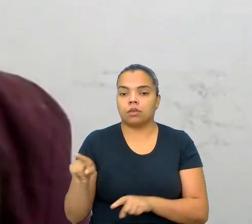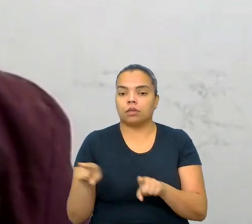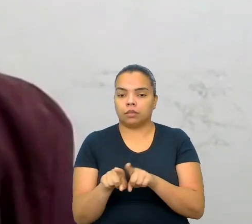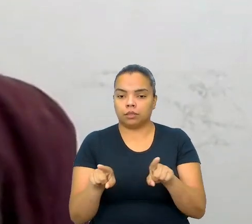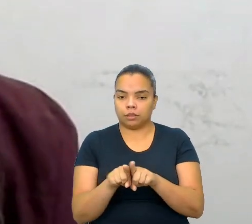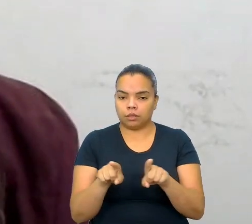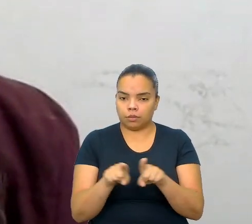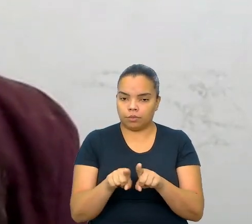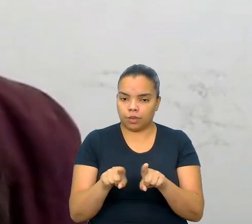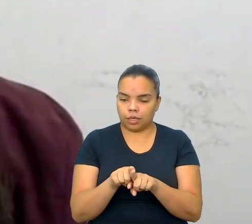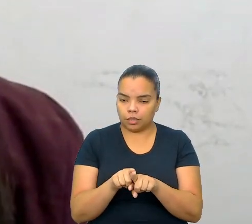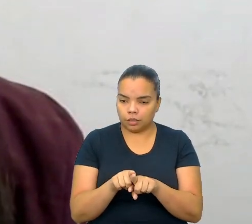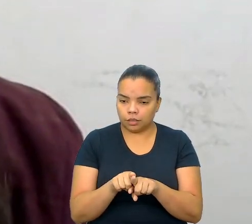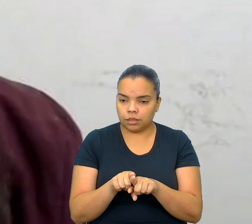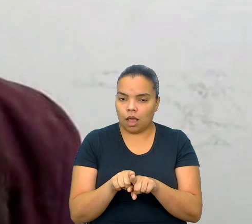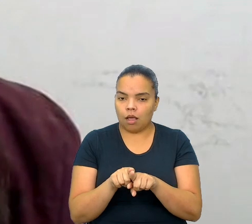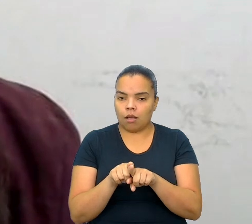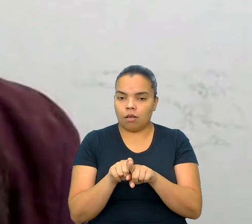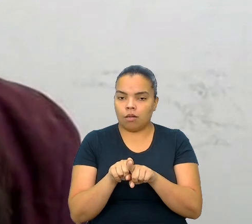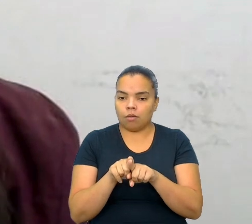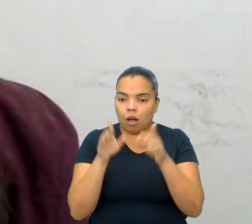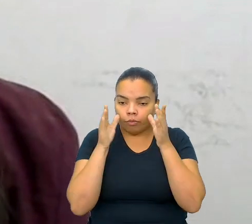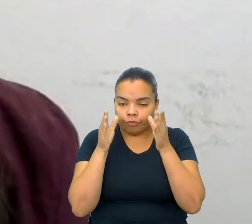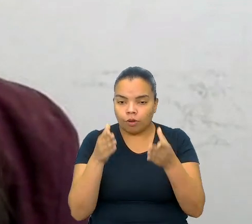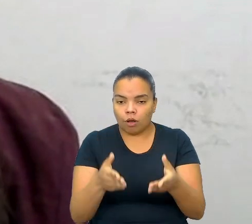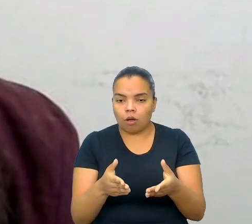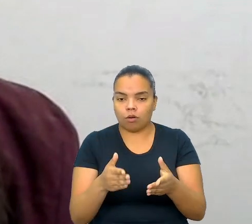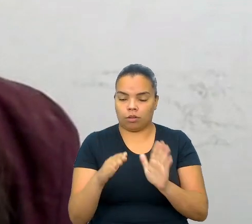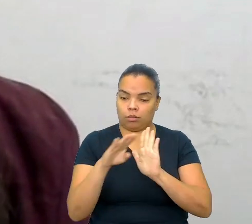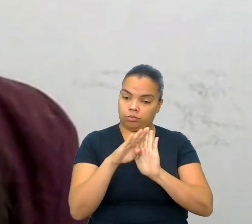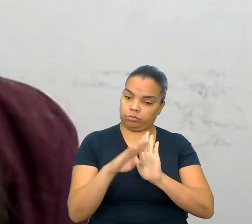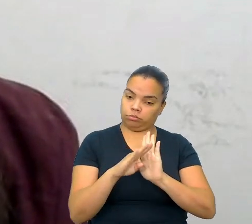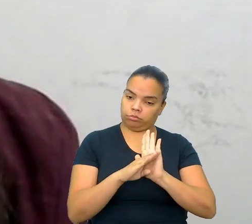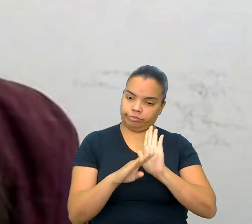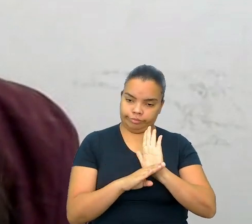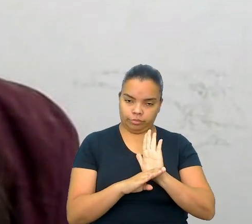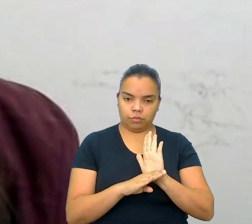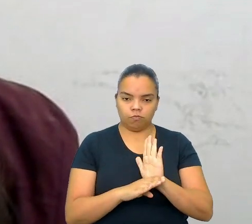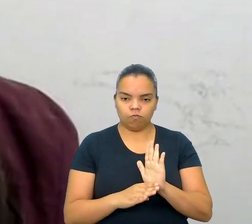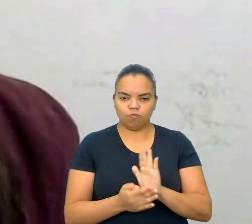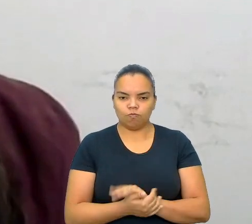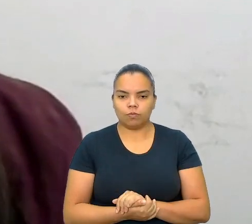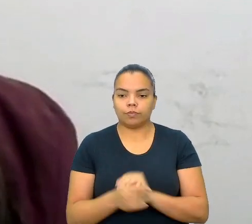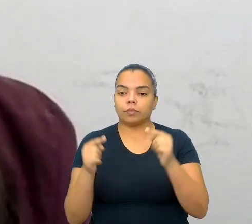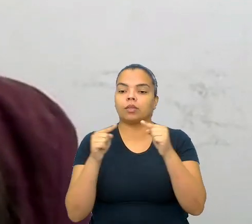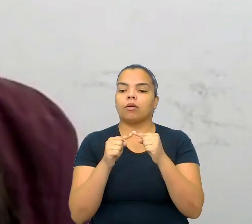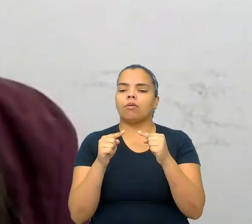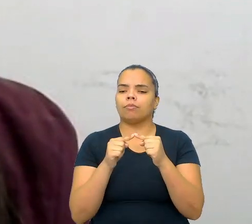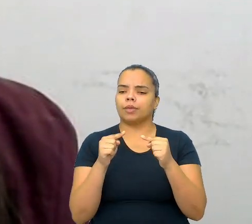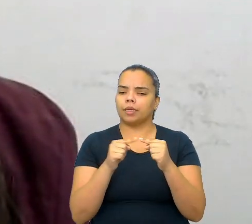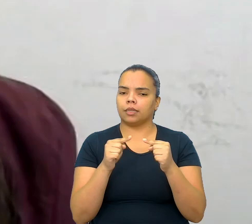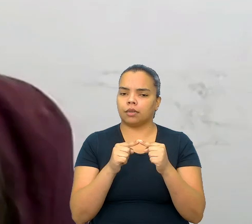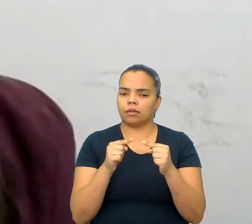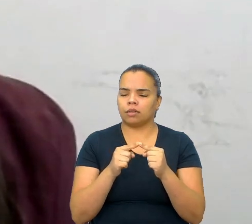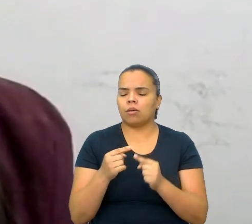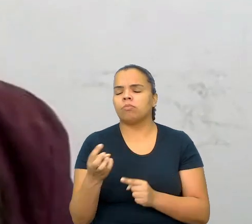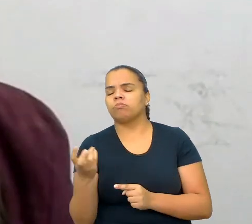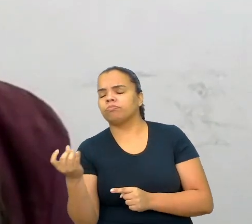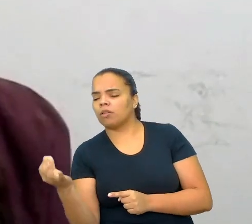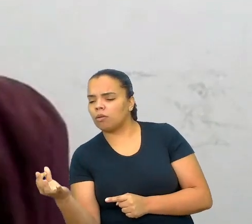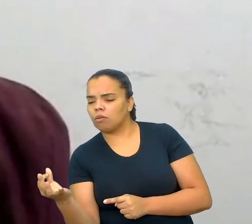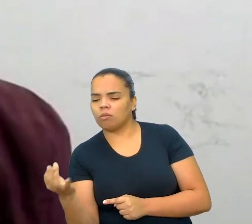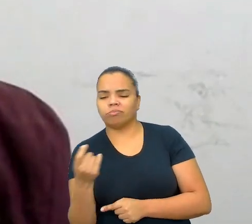também uma coerência na construção dessa lista de números, né? Então, quais números eu dito? Por que